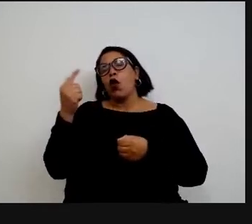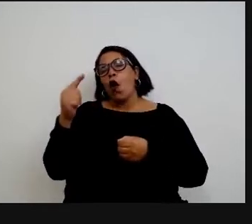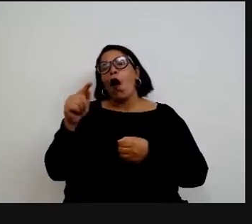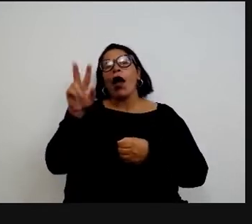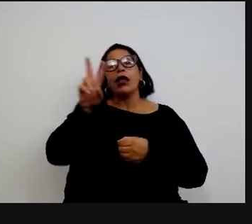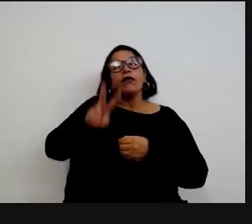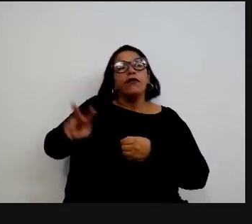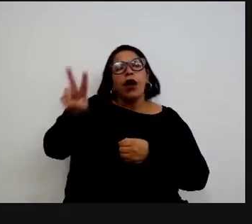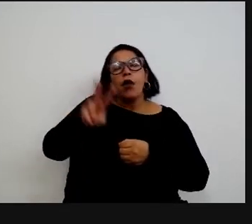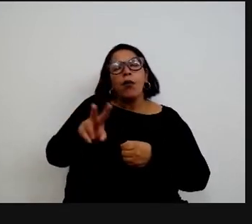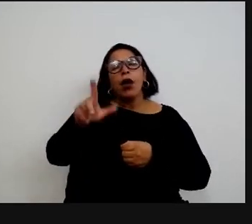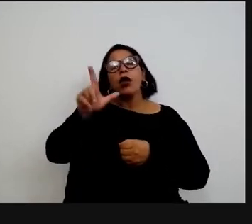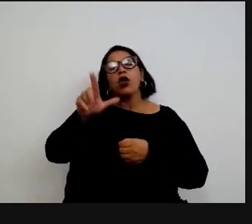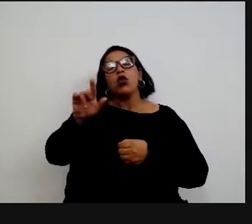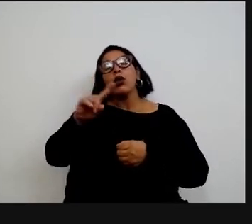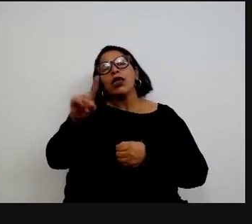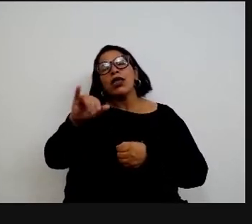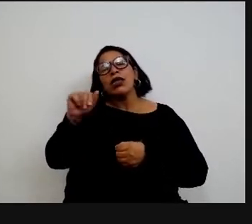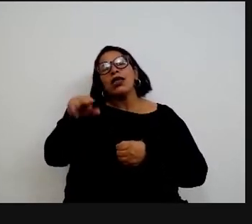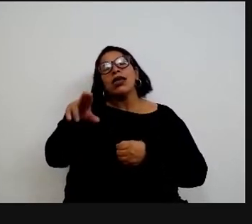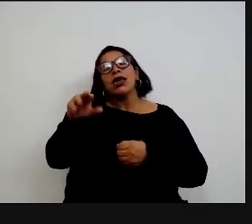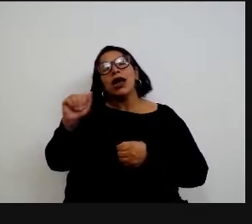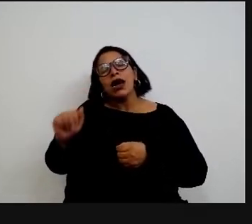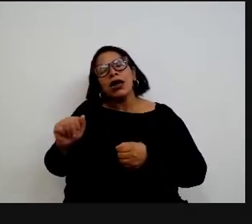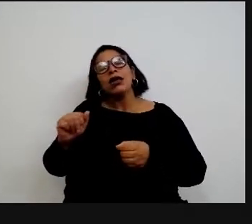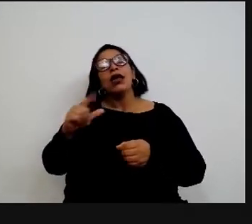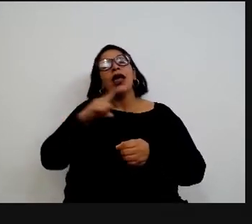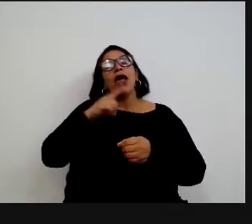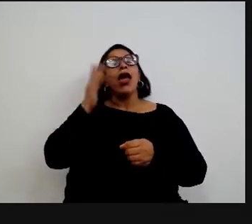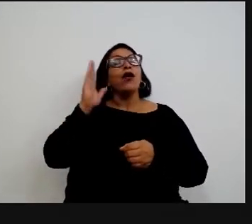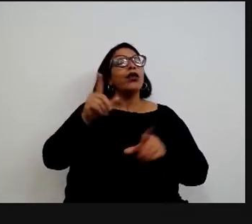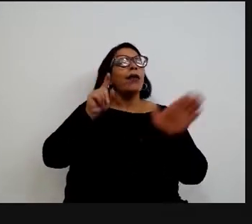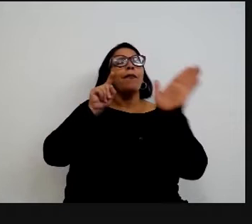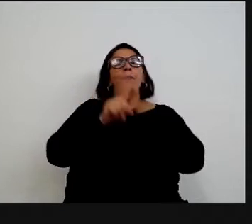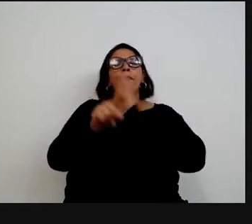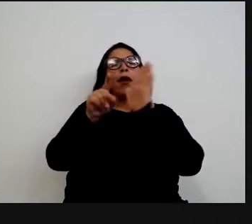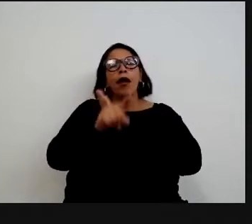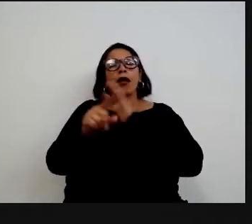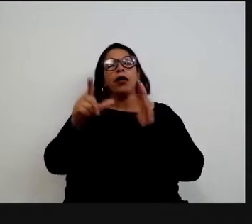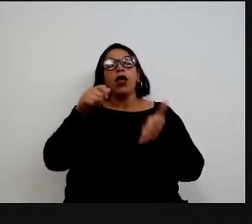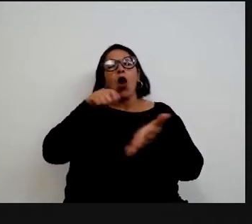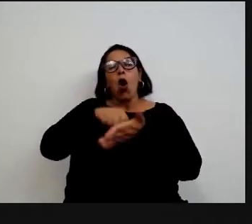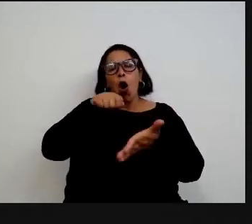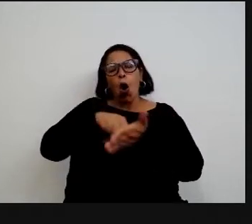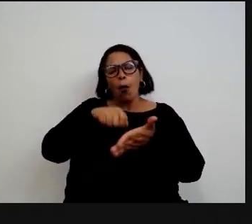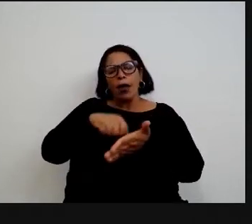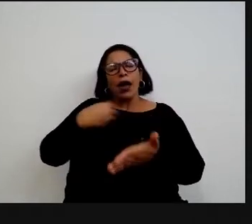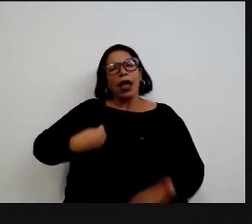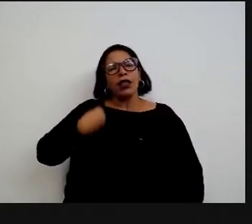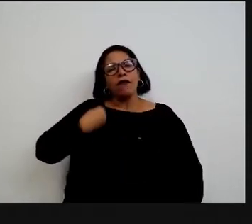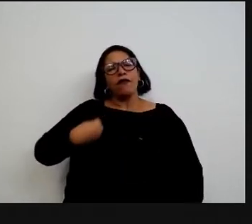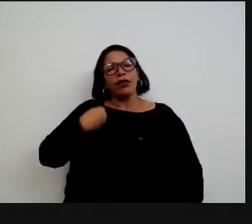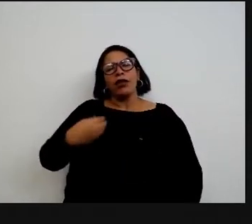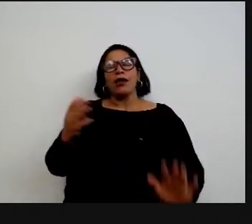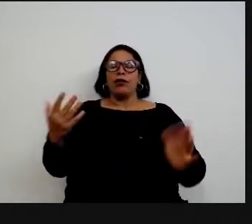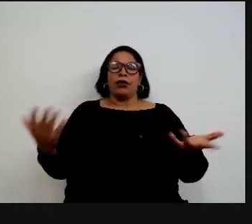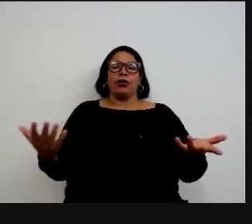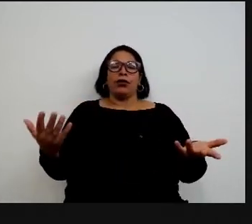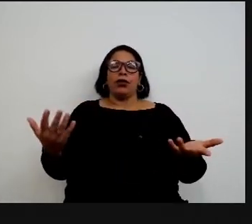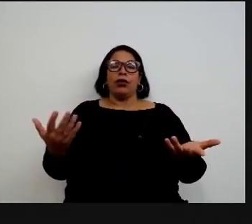de Valparaíso, Lusiânia, tudo isso, eu questiono muito na faculdade, por exemplo, exigir o presencial para eles nesse